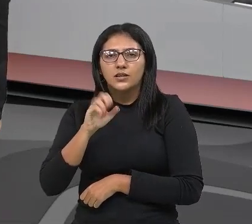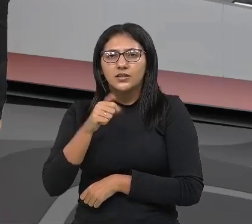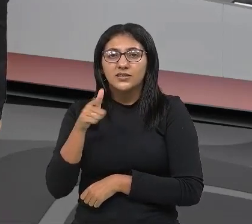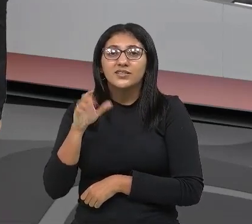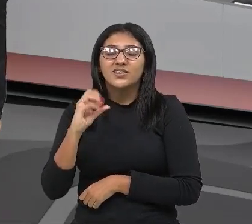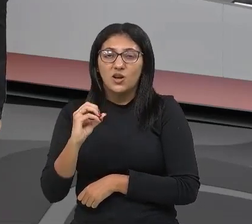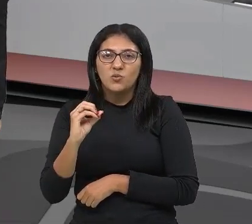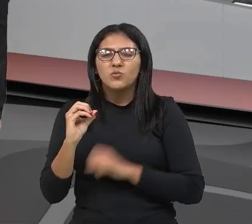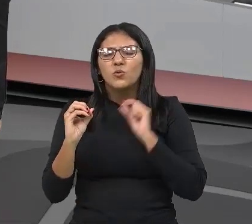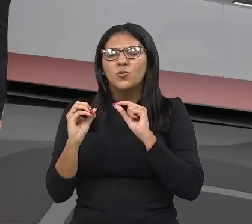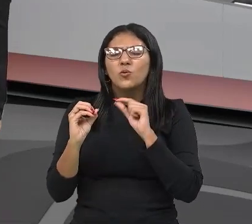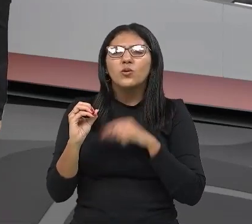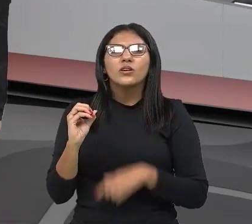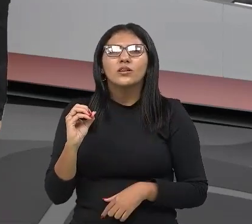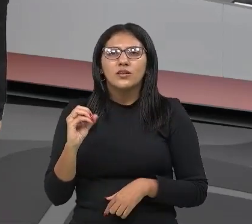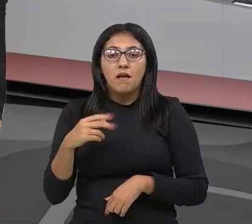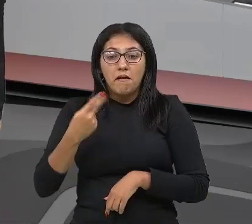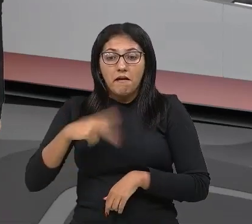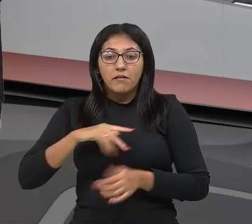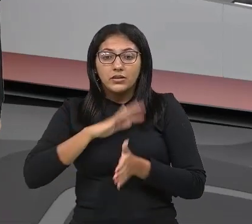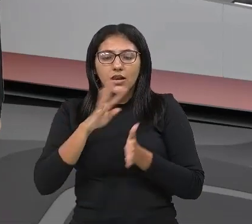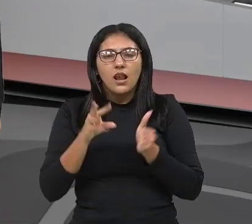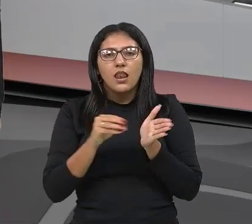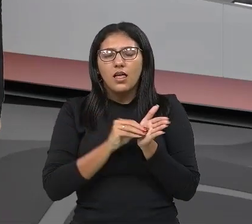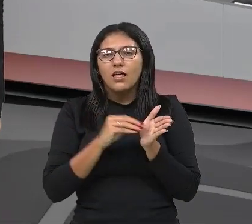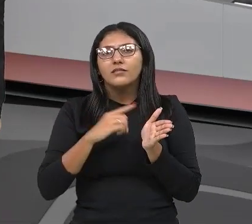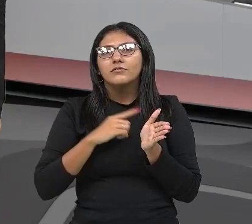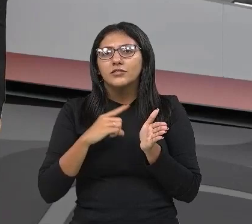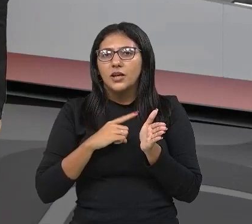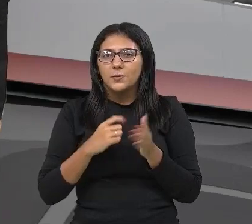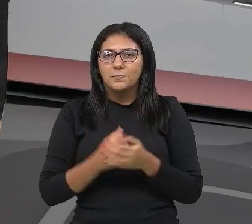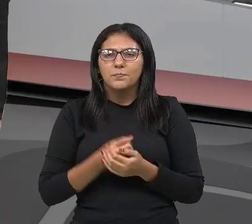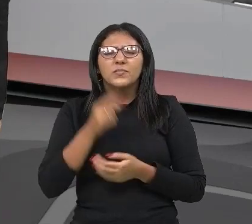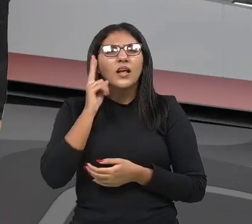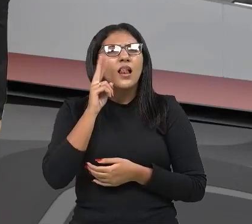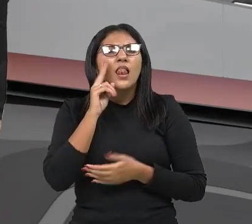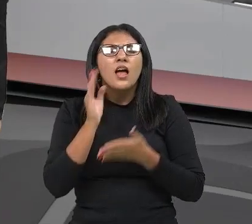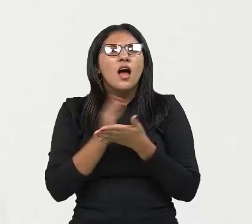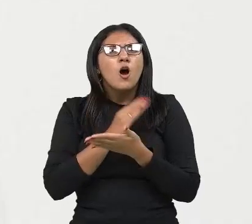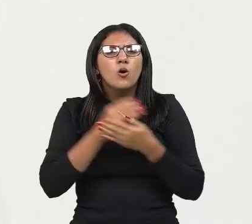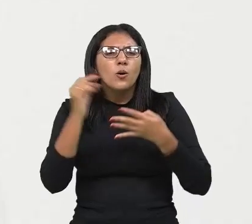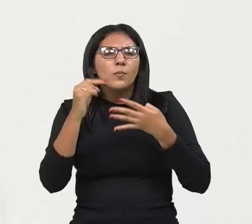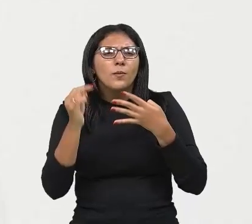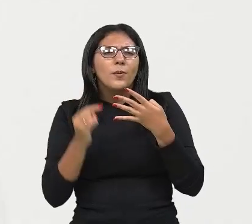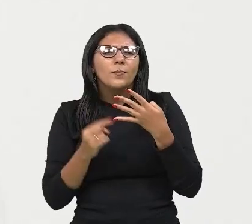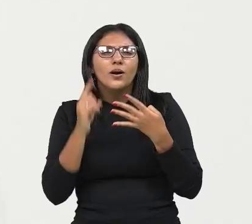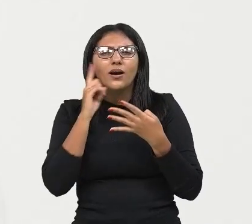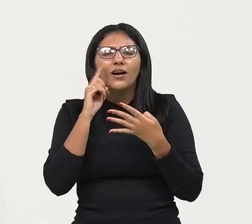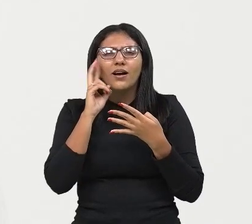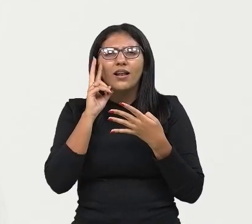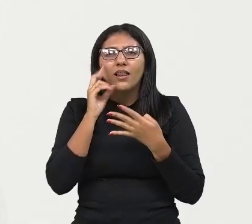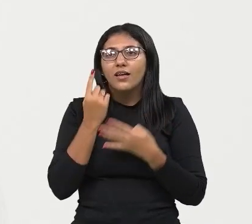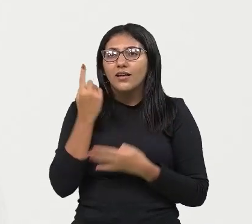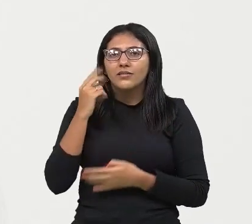nossa região, na Amazônia. Relembrando aí algumas drogas do sertão, vamos ter o guaraná,